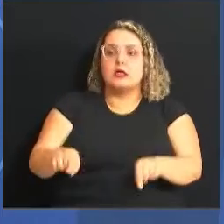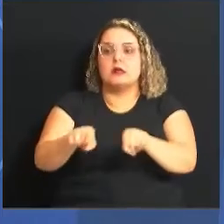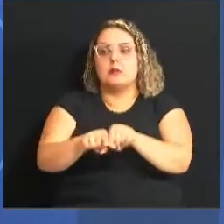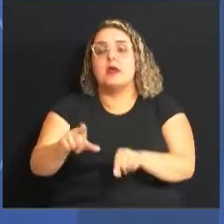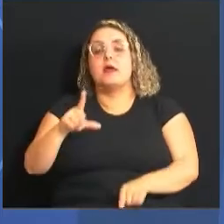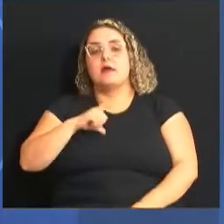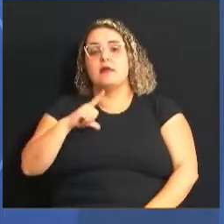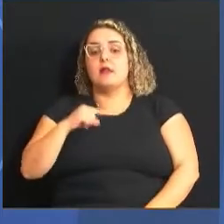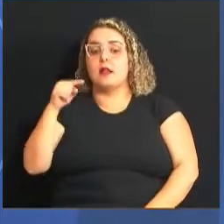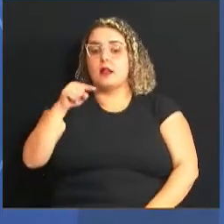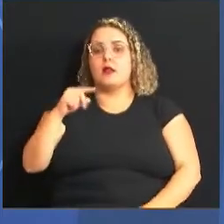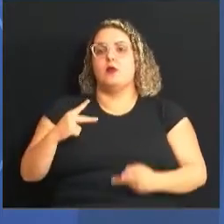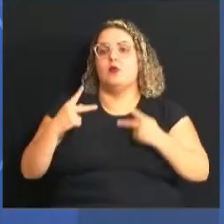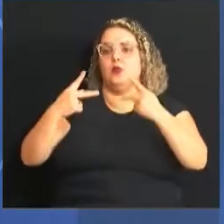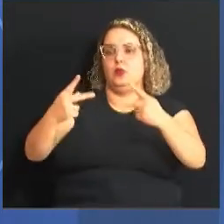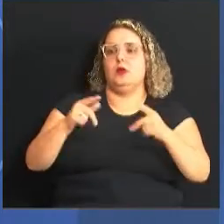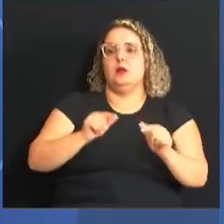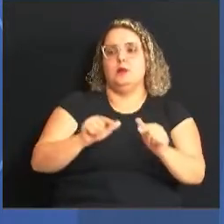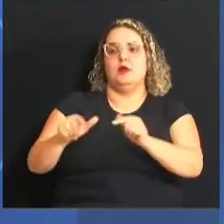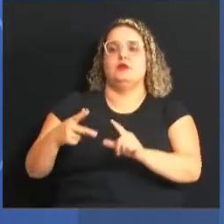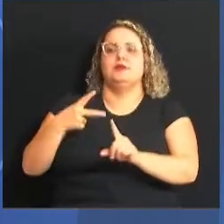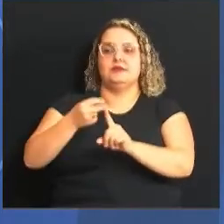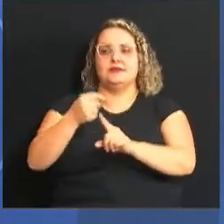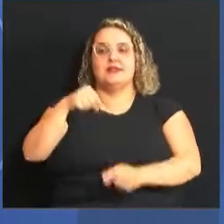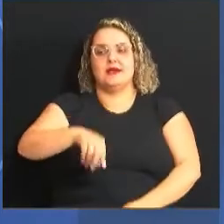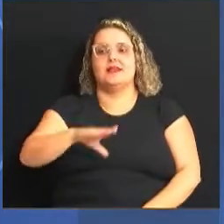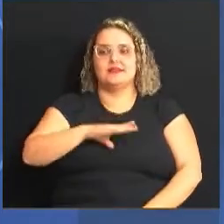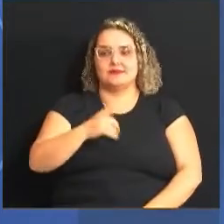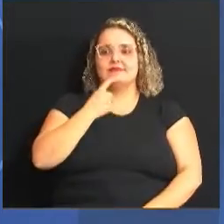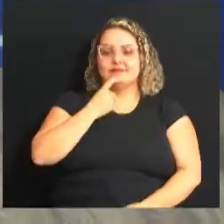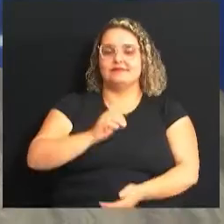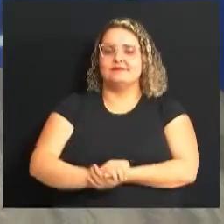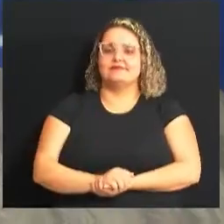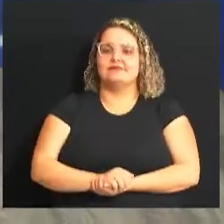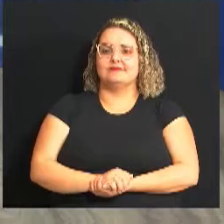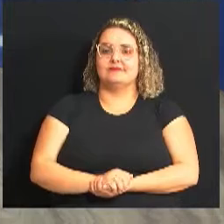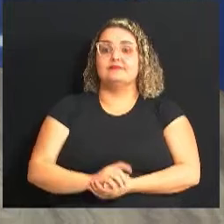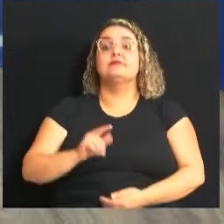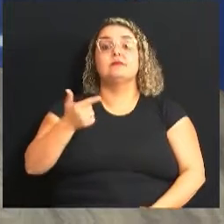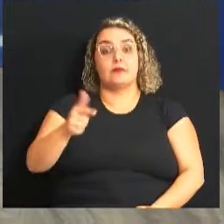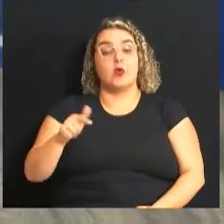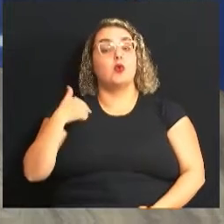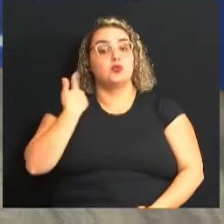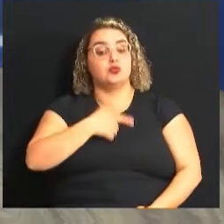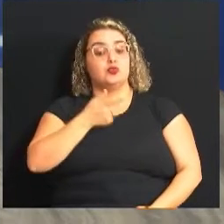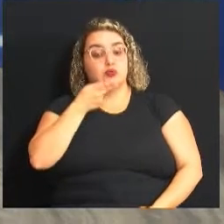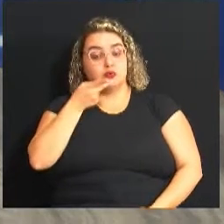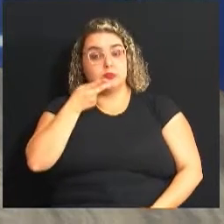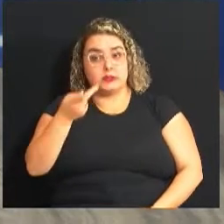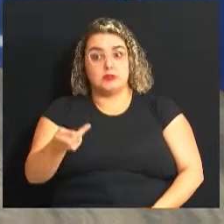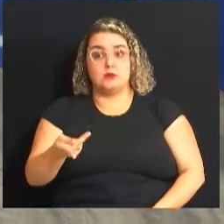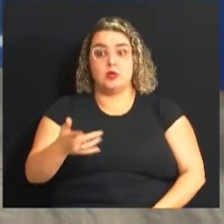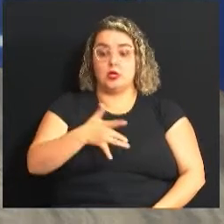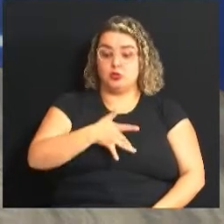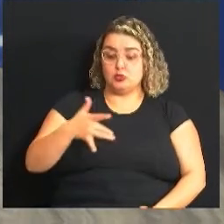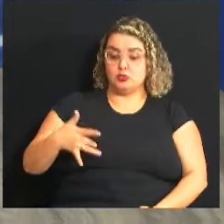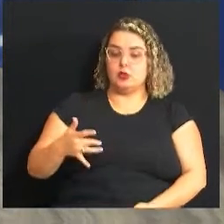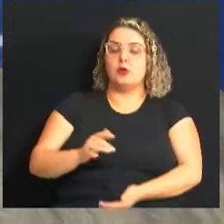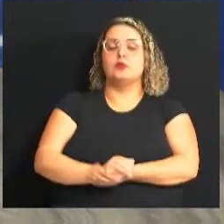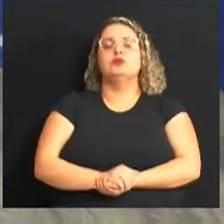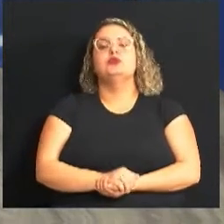tem um link para os locais de vacinação aqui na nossa cidade. E a gente continua falando aqui sobre saúde porque nós